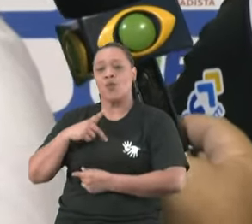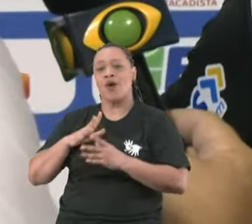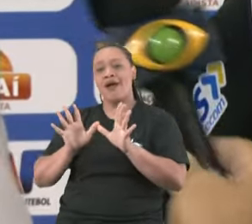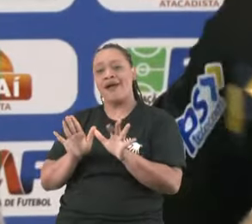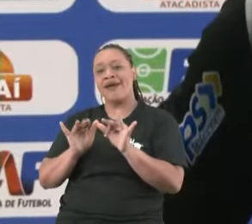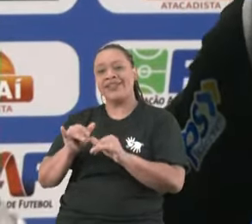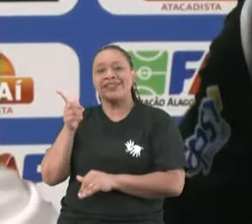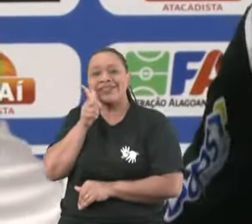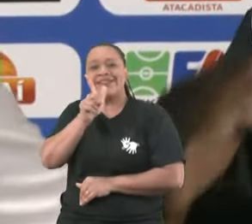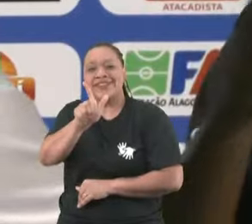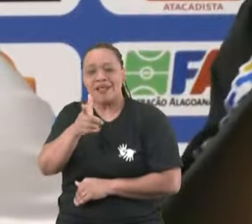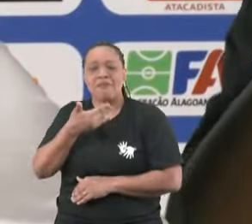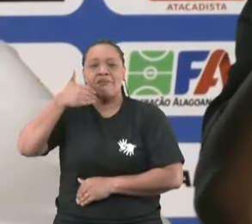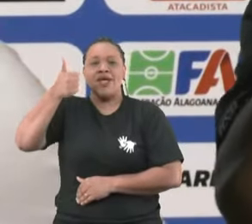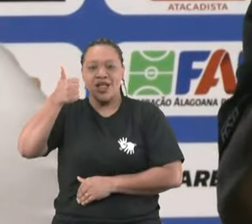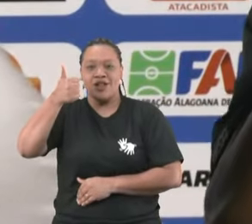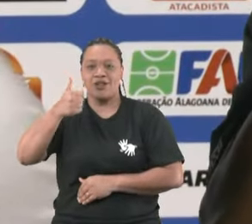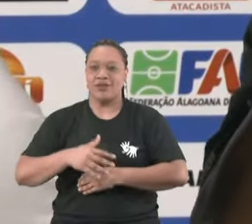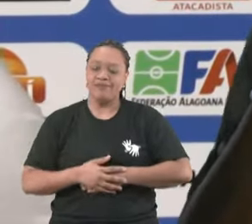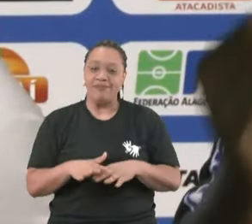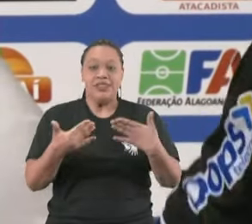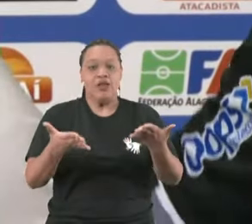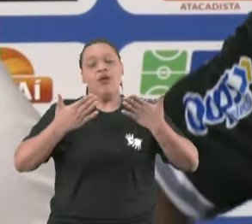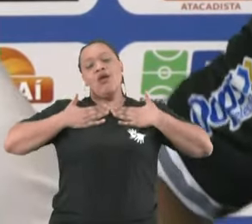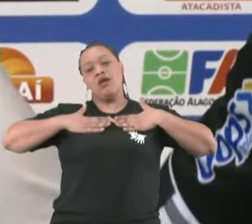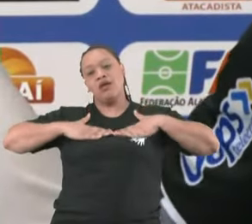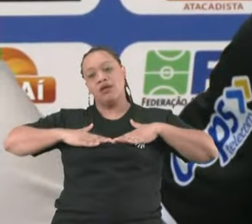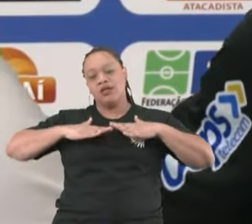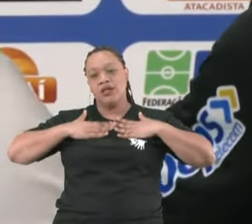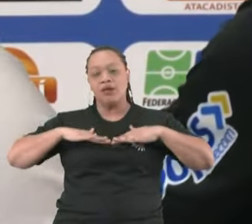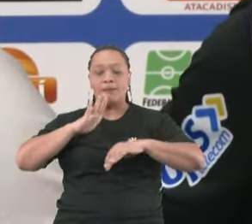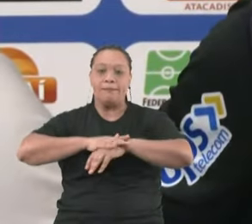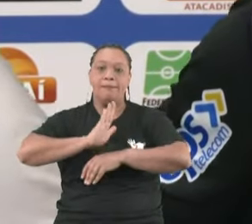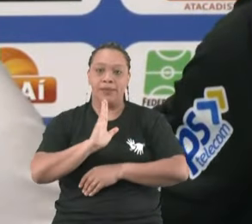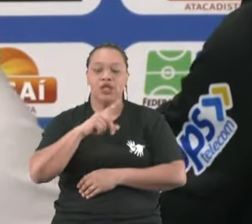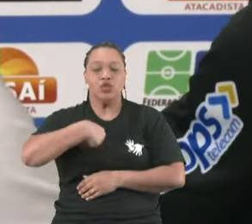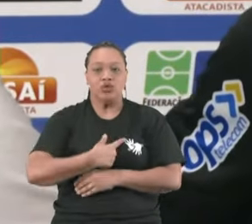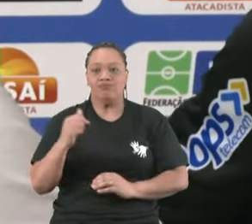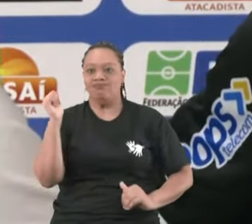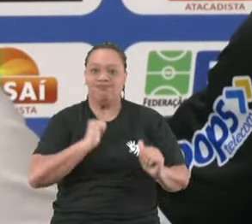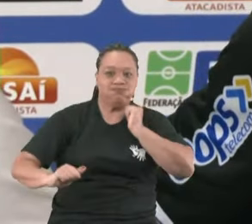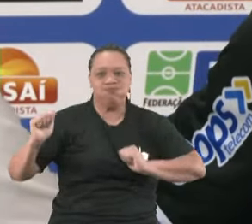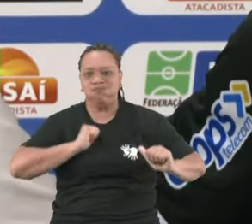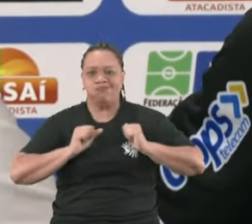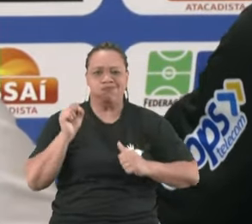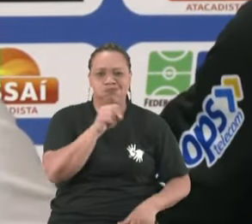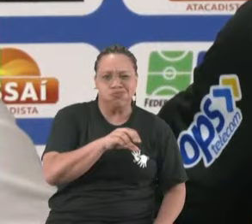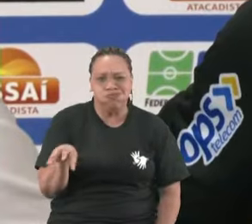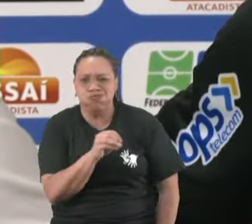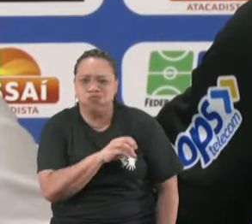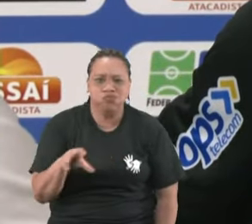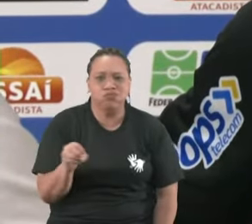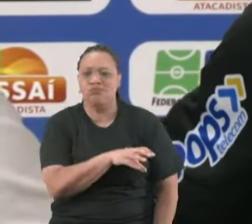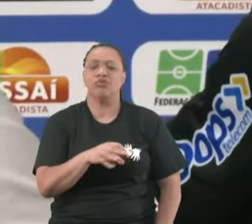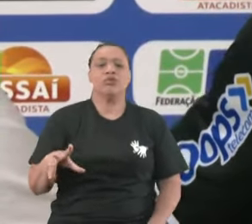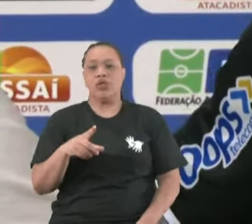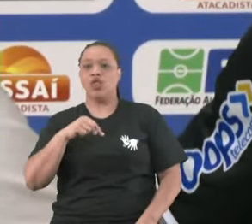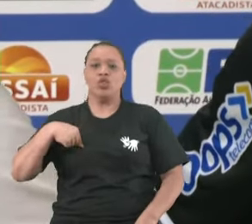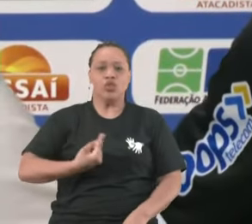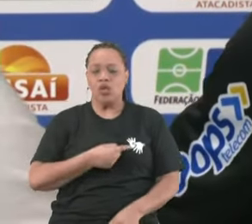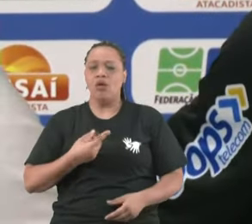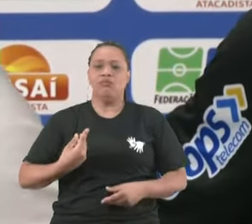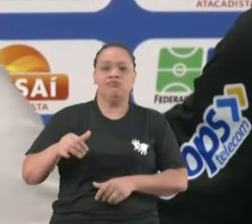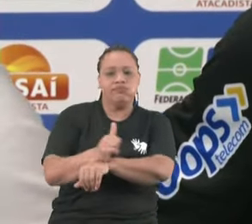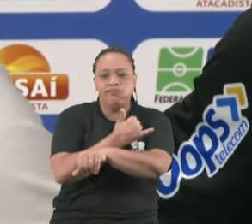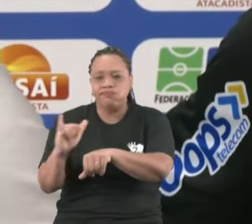primeiro tempo. Boa noite. Boa noite. Tem um pouco mais de calma ali na frente. A gente está se precipitando demais no último toque. A gente está rodando a bola, está